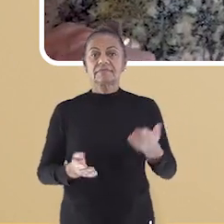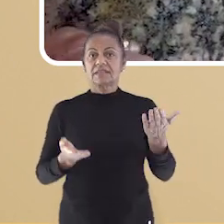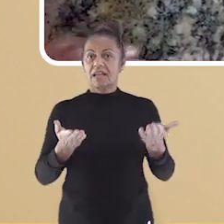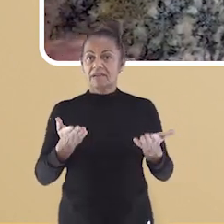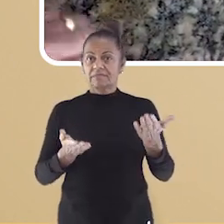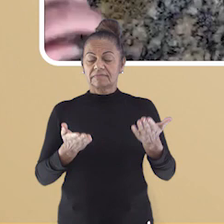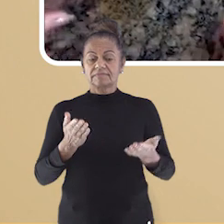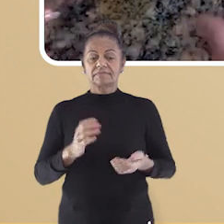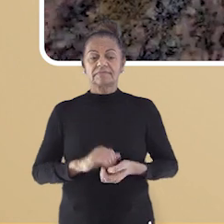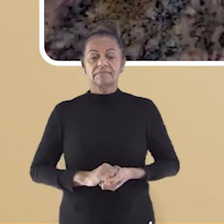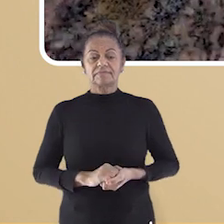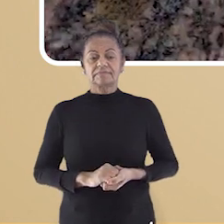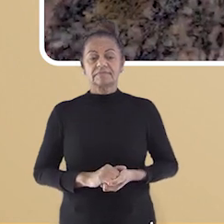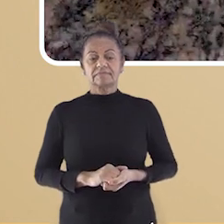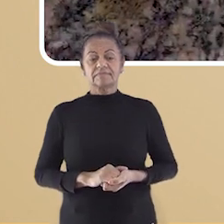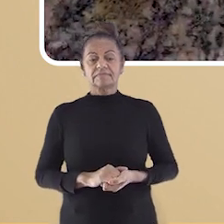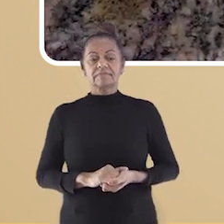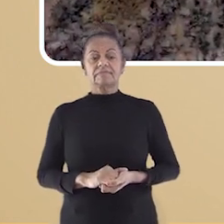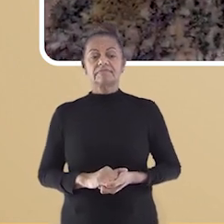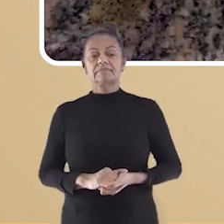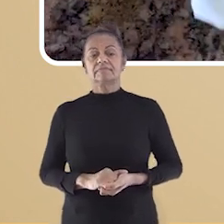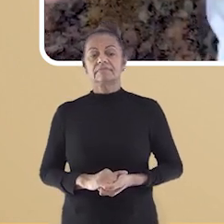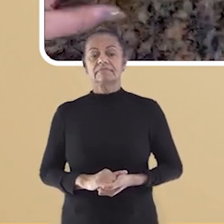na balança. Ah, sim.